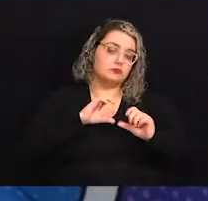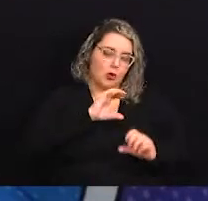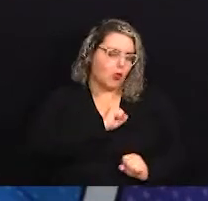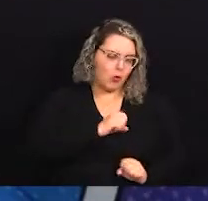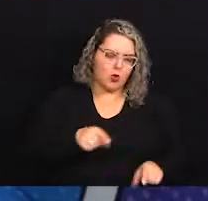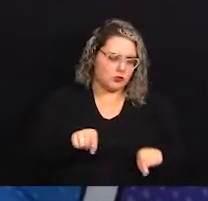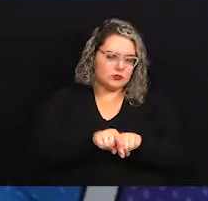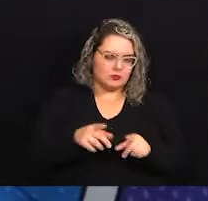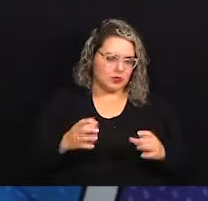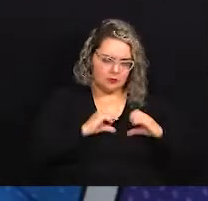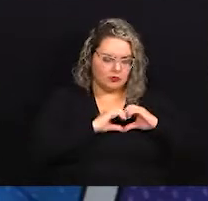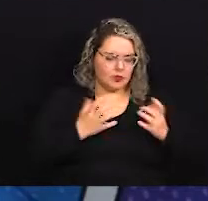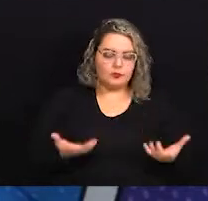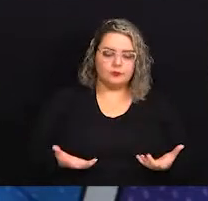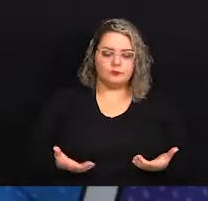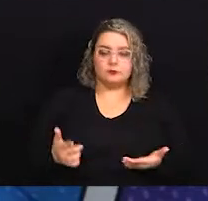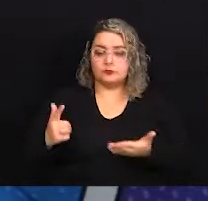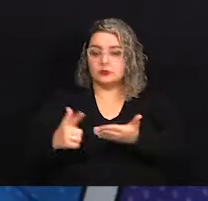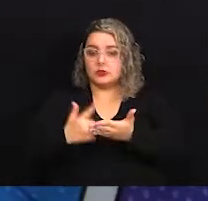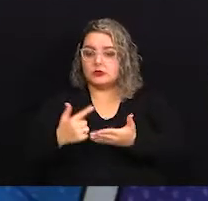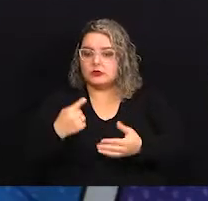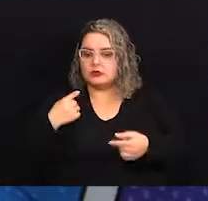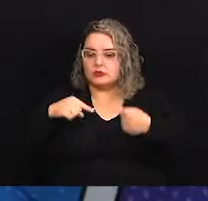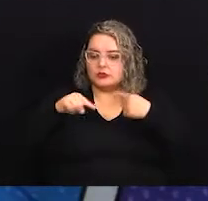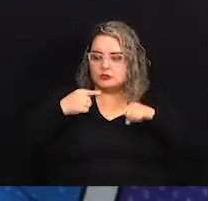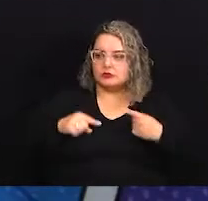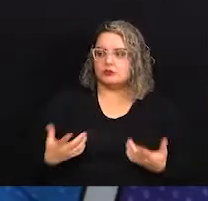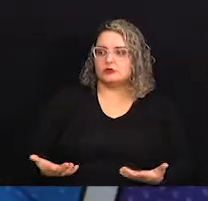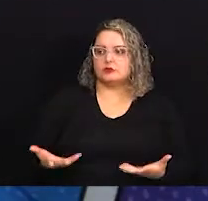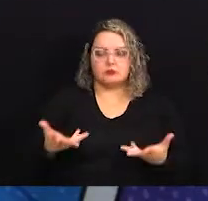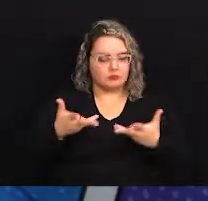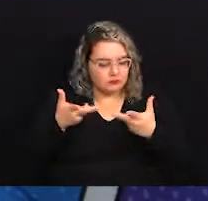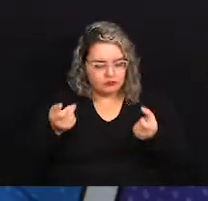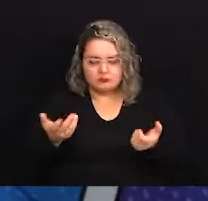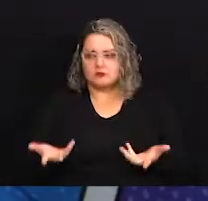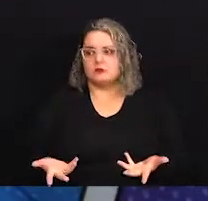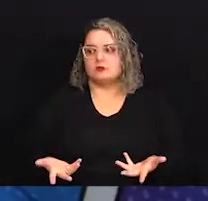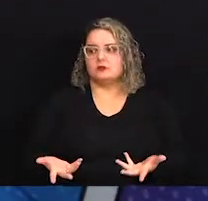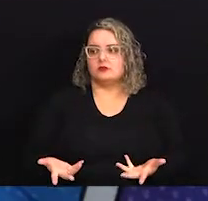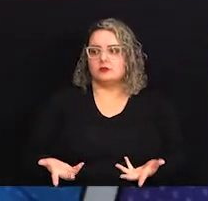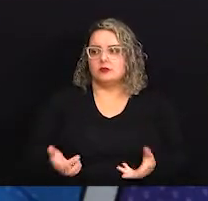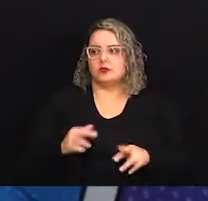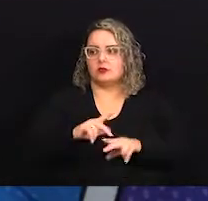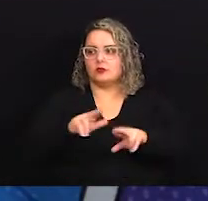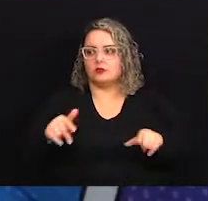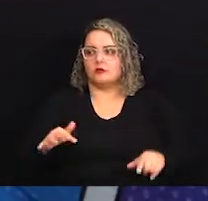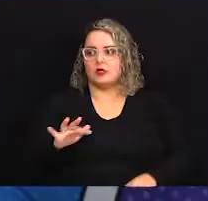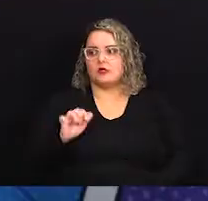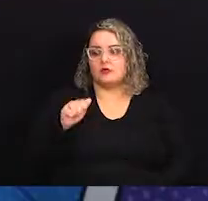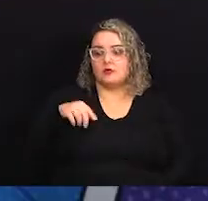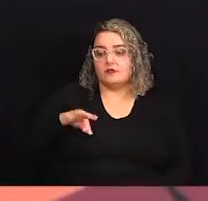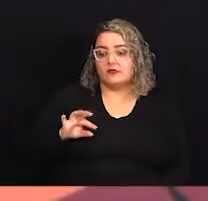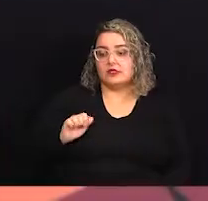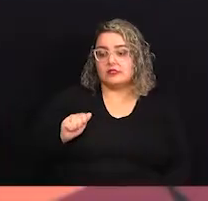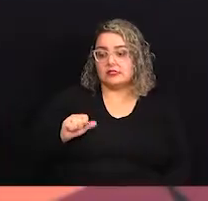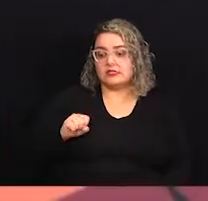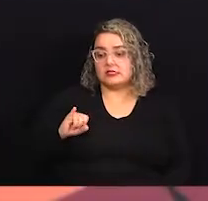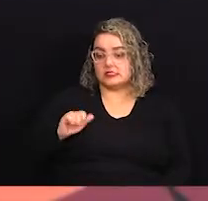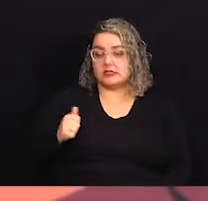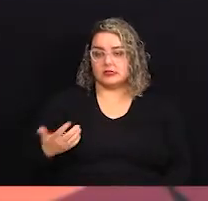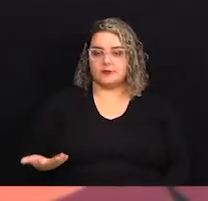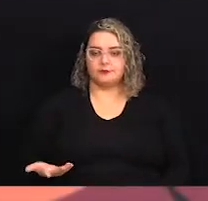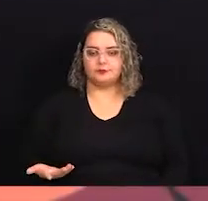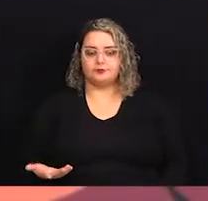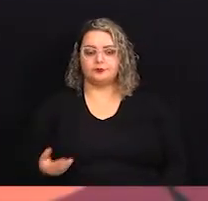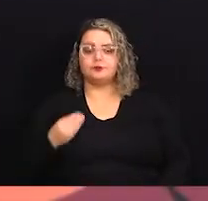Então, eu tentei deixar um livro bastante musical e bem fantástico também, com bastante referência à fantasia. Agora, como que